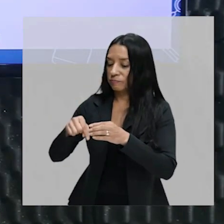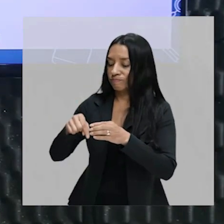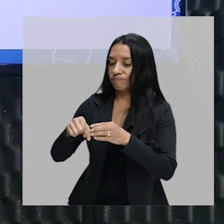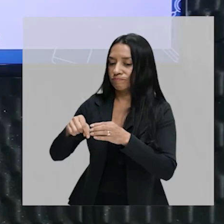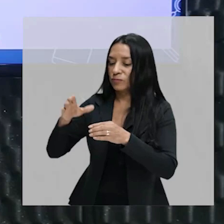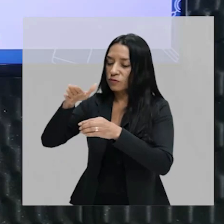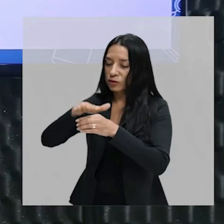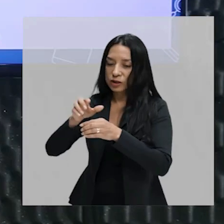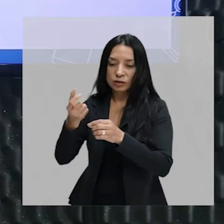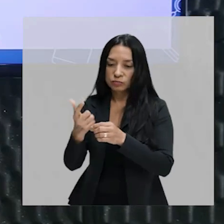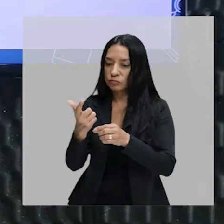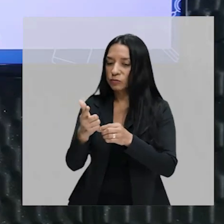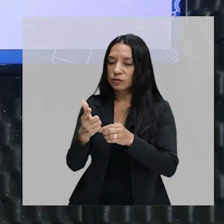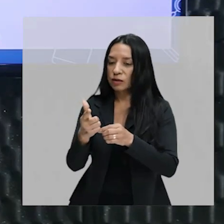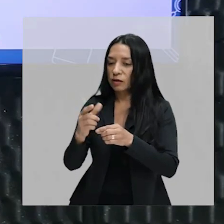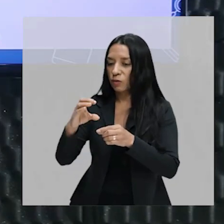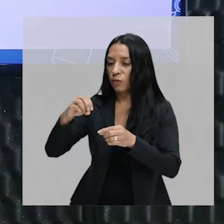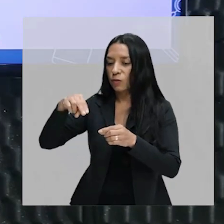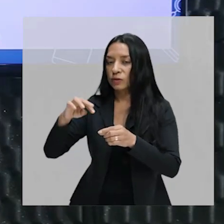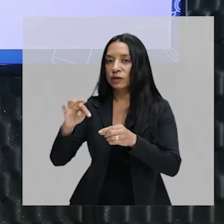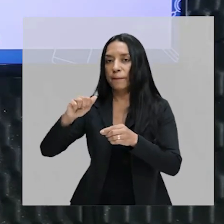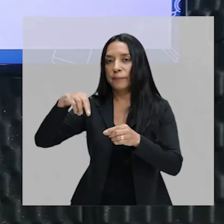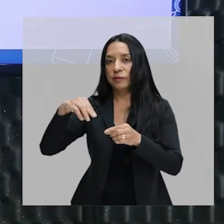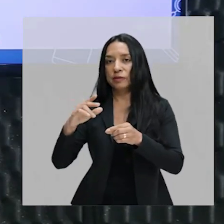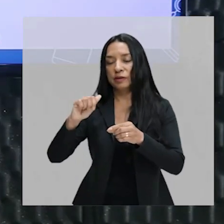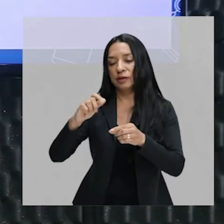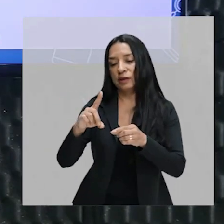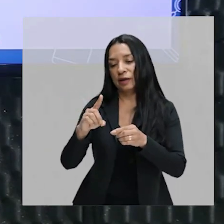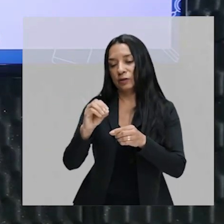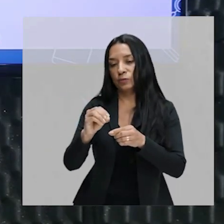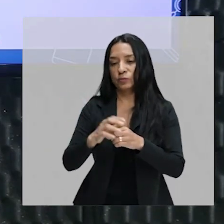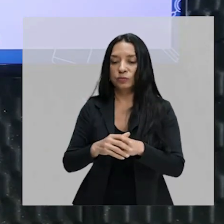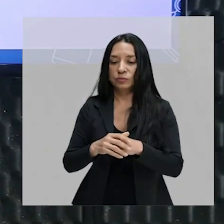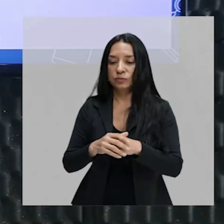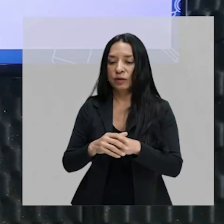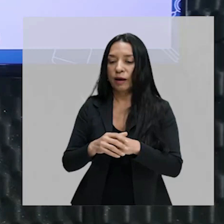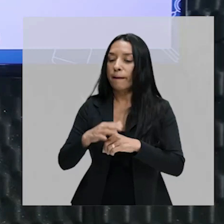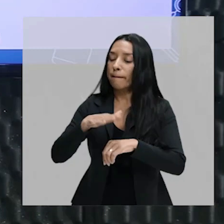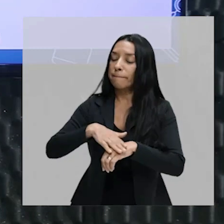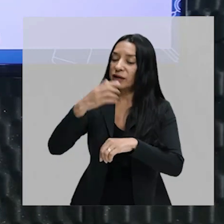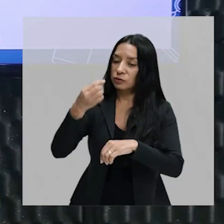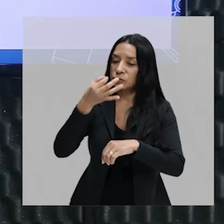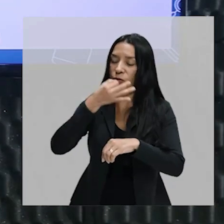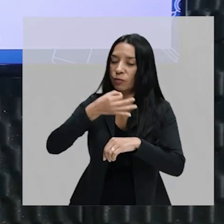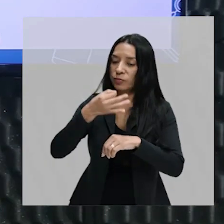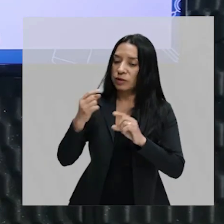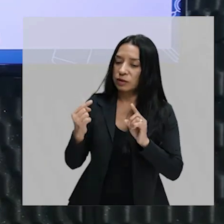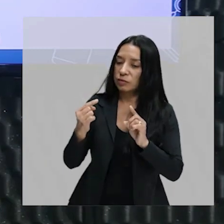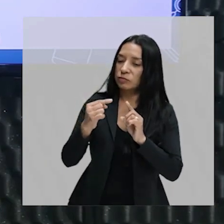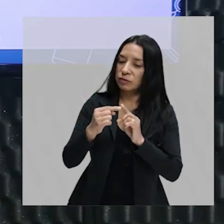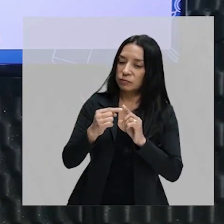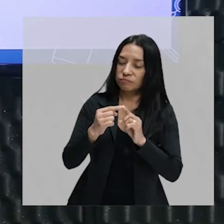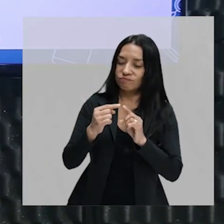contaminado tá mais uma um argumento a favor da biogênese tá de que a